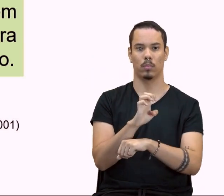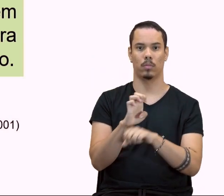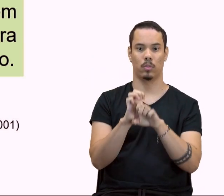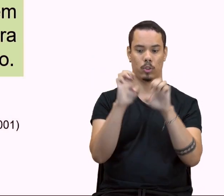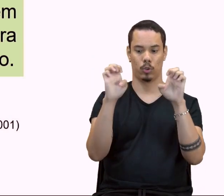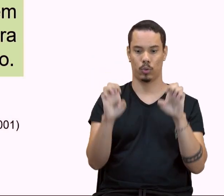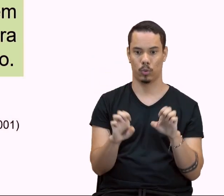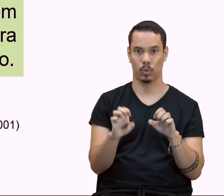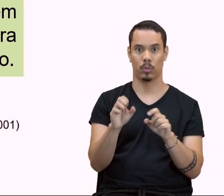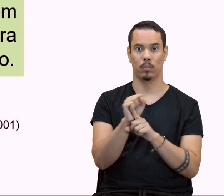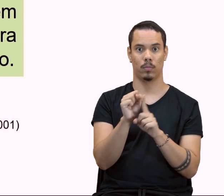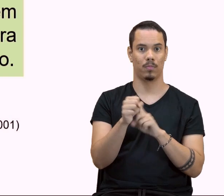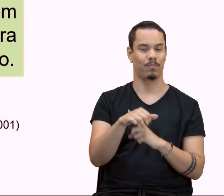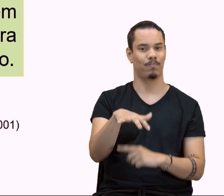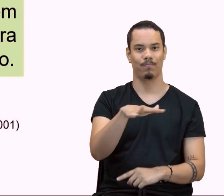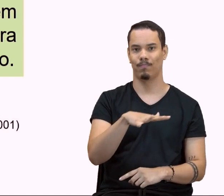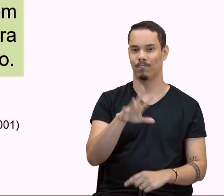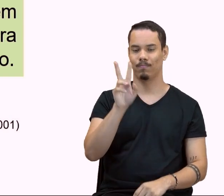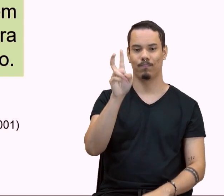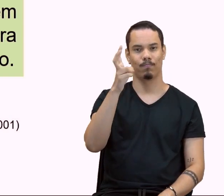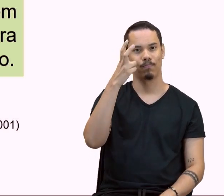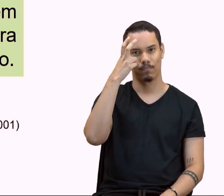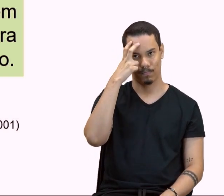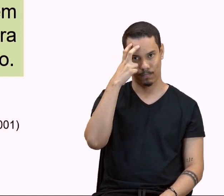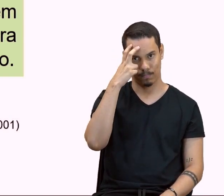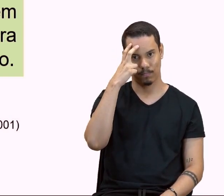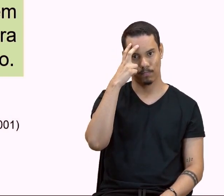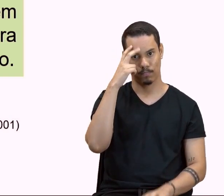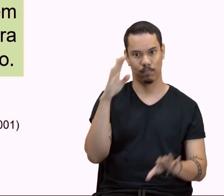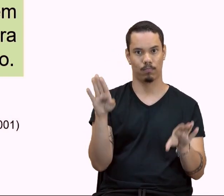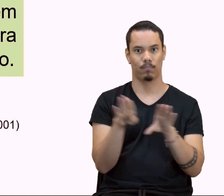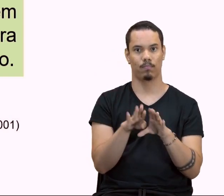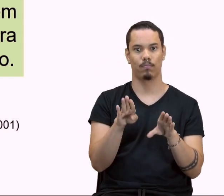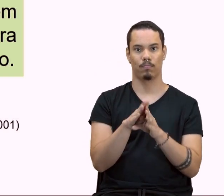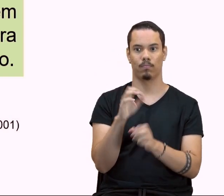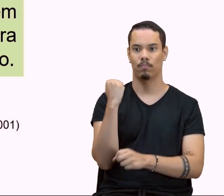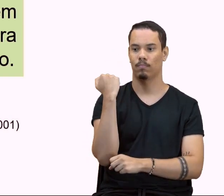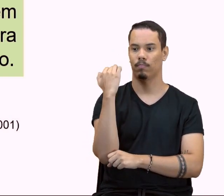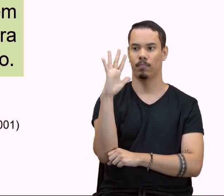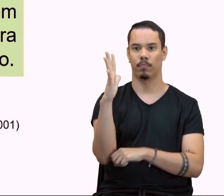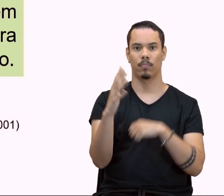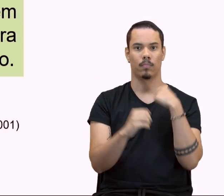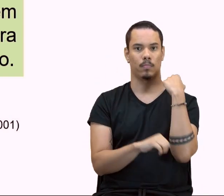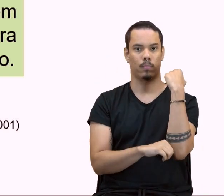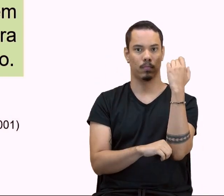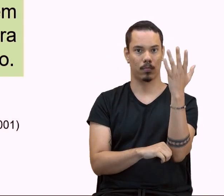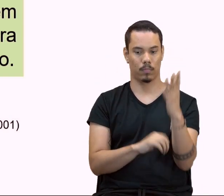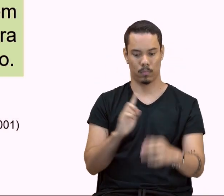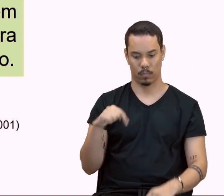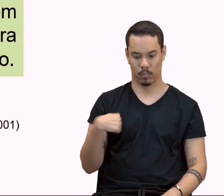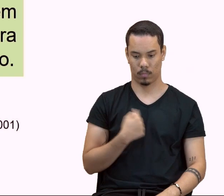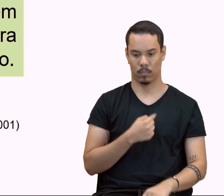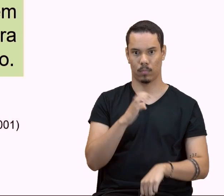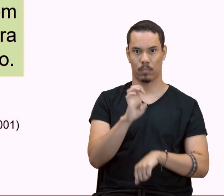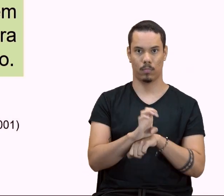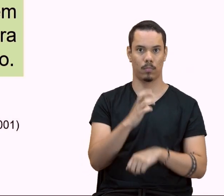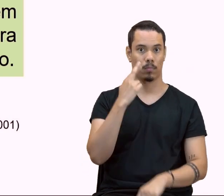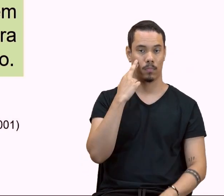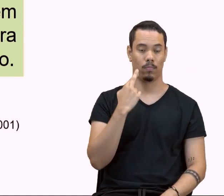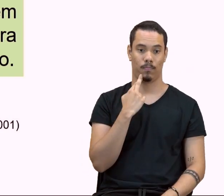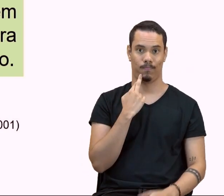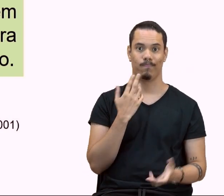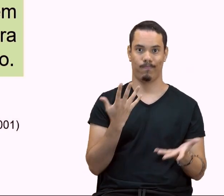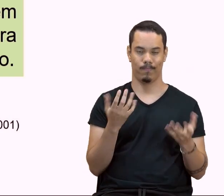social, cultural e ambiental no nosso estado de Rondônia.